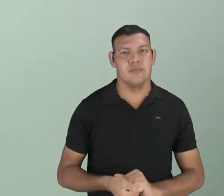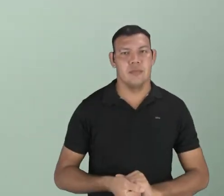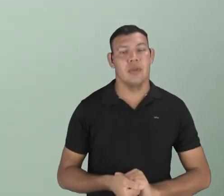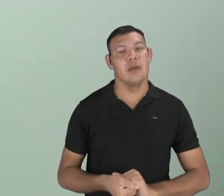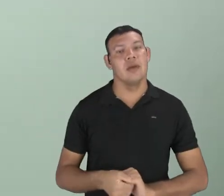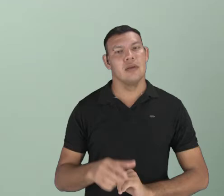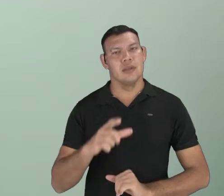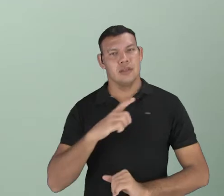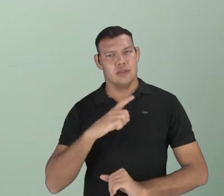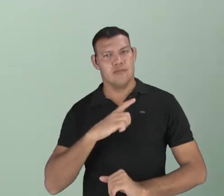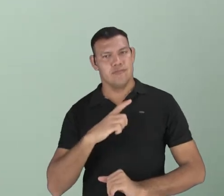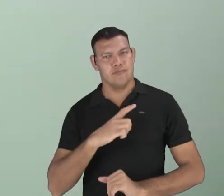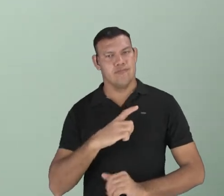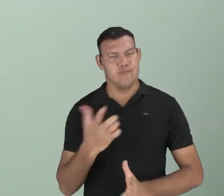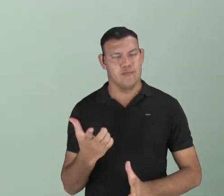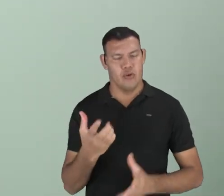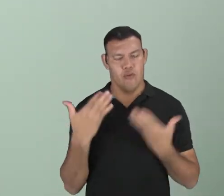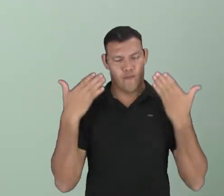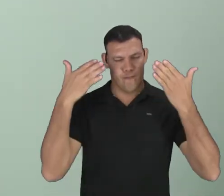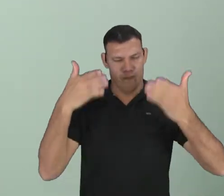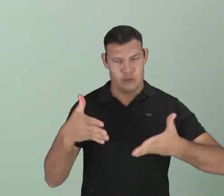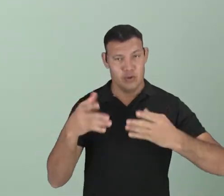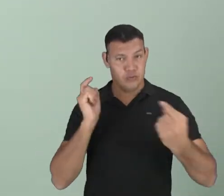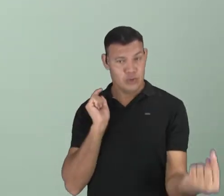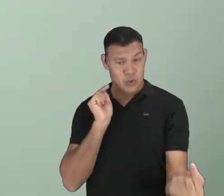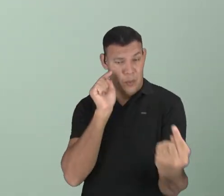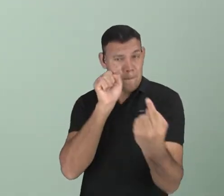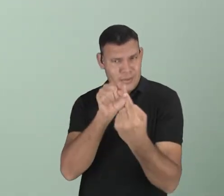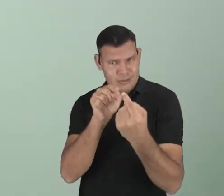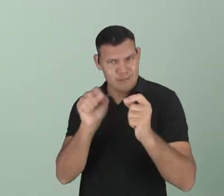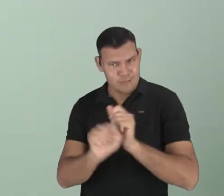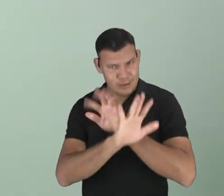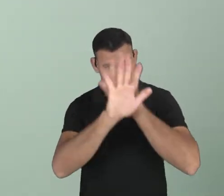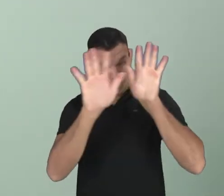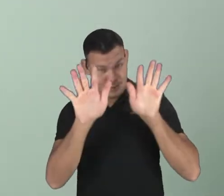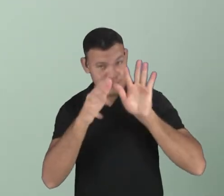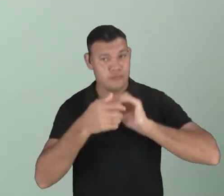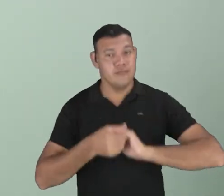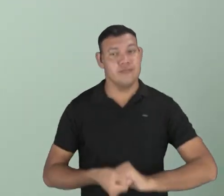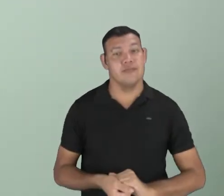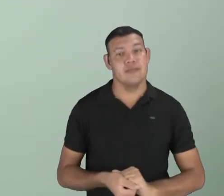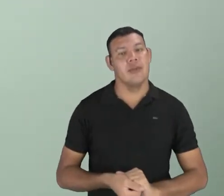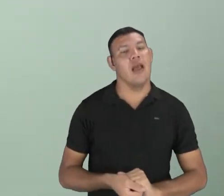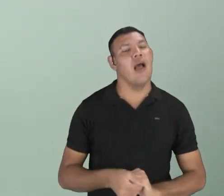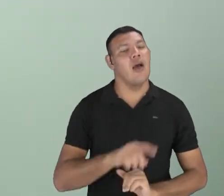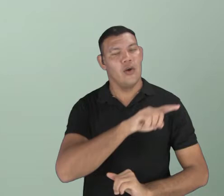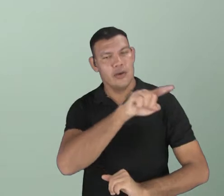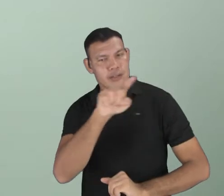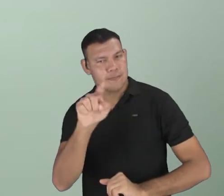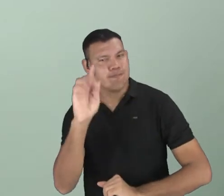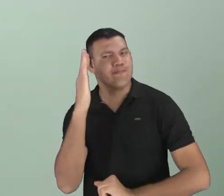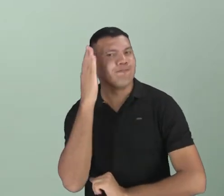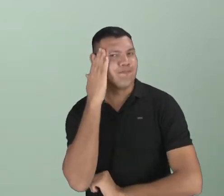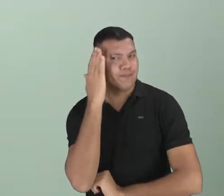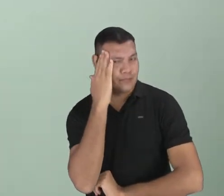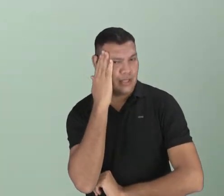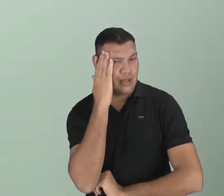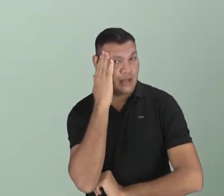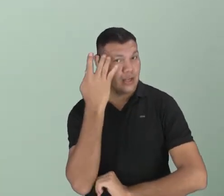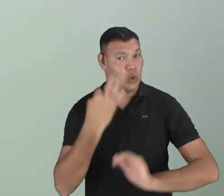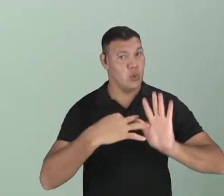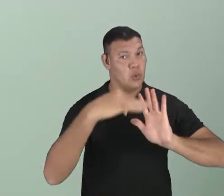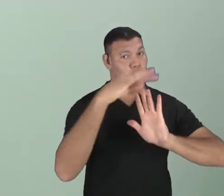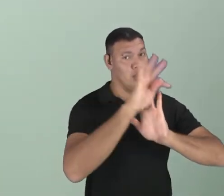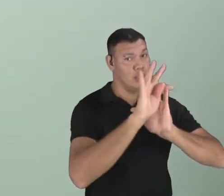vai ter um intuito, um foco, um objetivo direto. Então, você sabendo mais ou menos quais